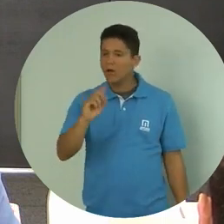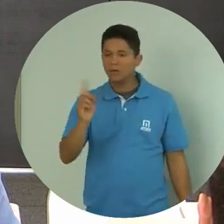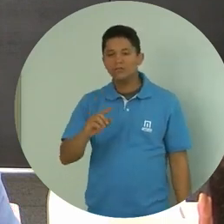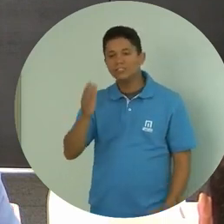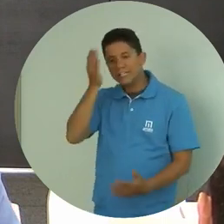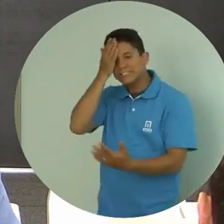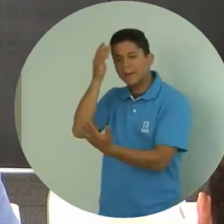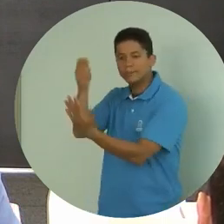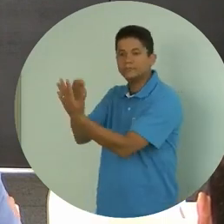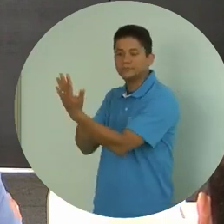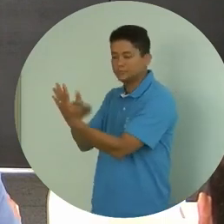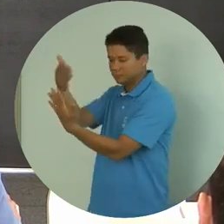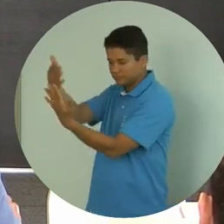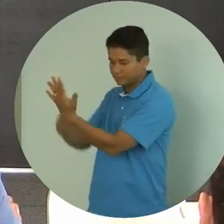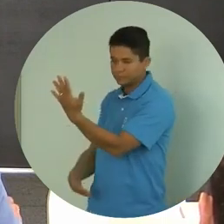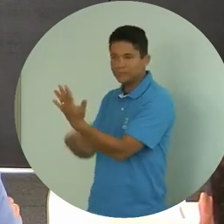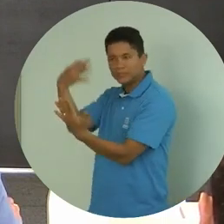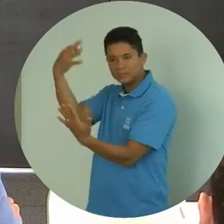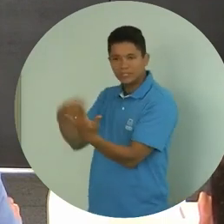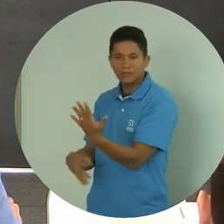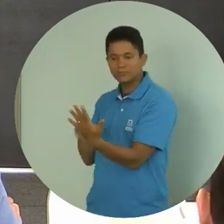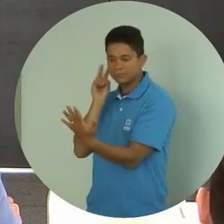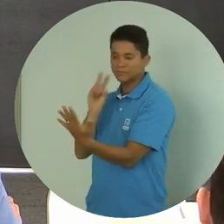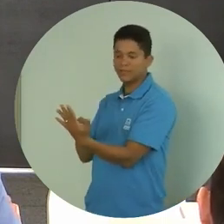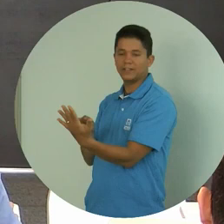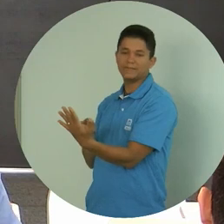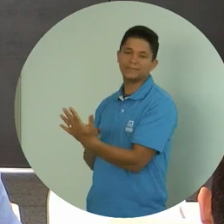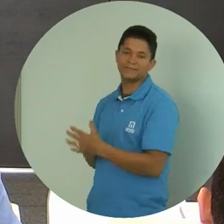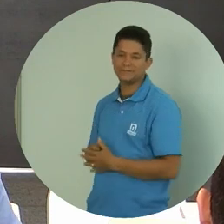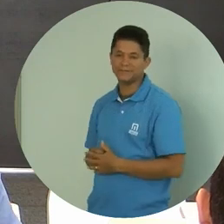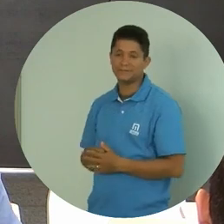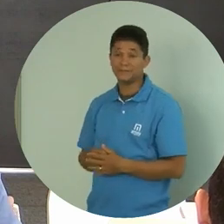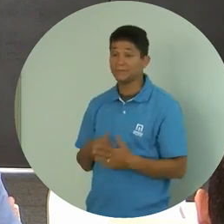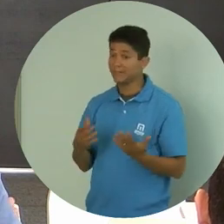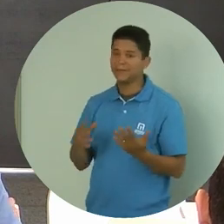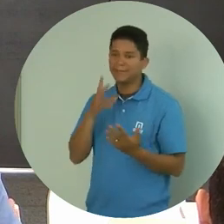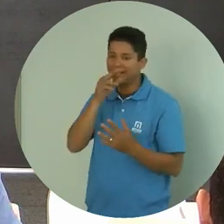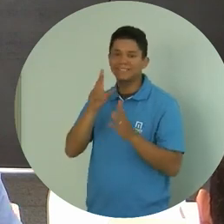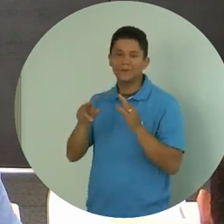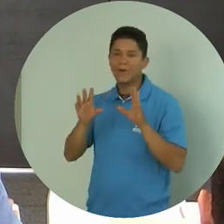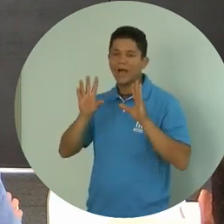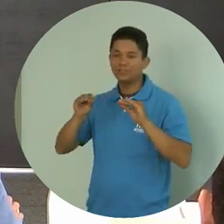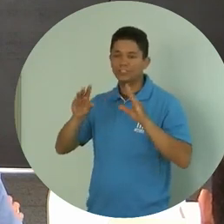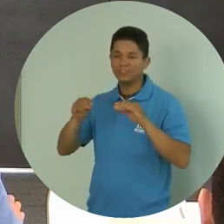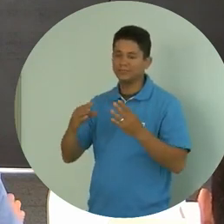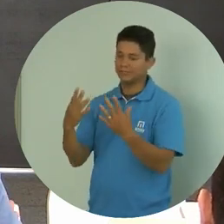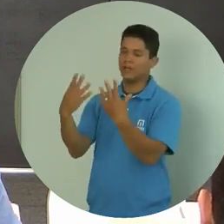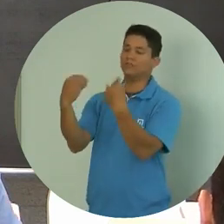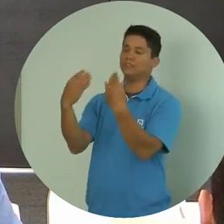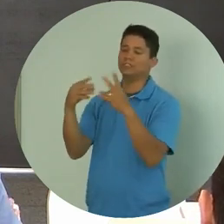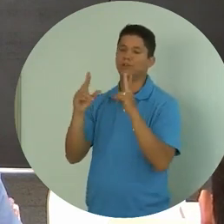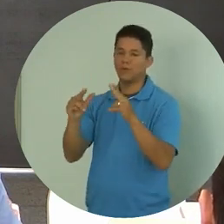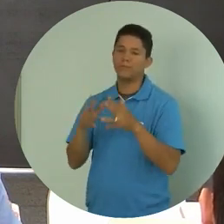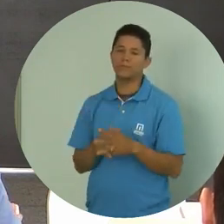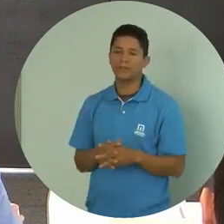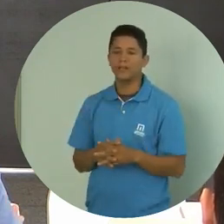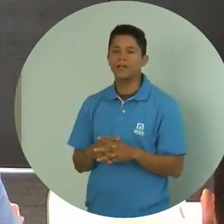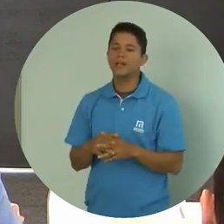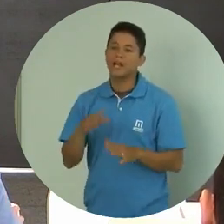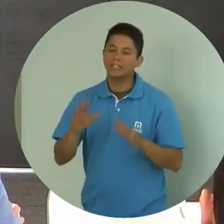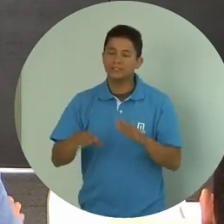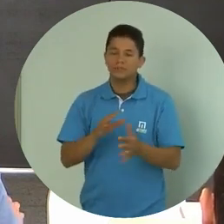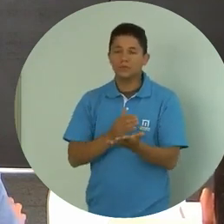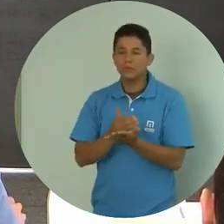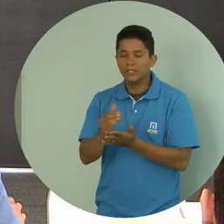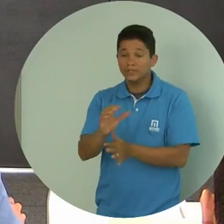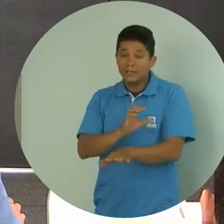ali é o que realmente aconteceu e é o raio-x daquele momento. Então, teve momentos no início da obra que a gente trazia concreto de 80